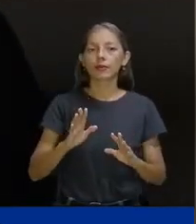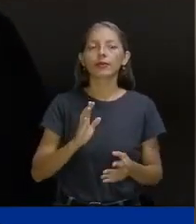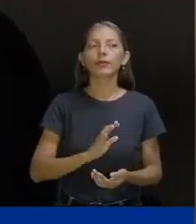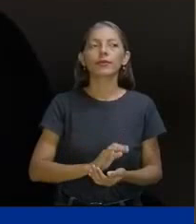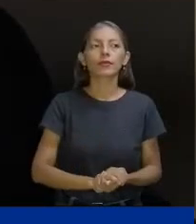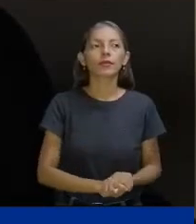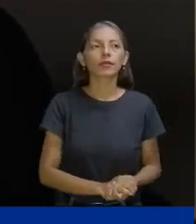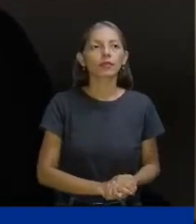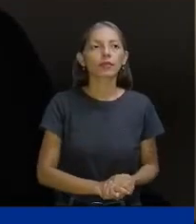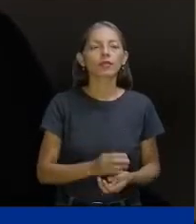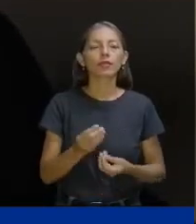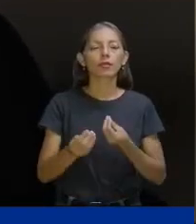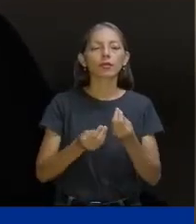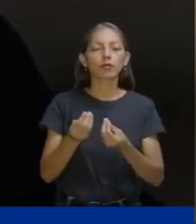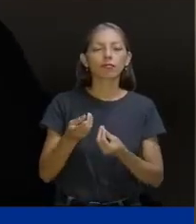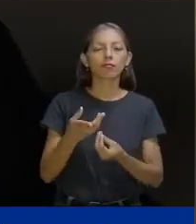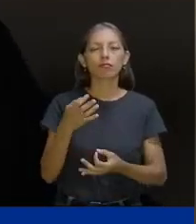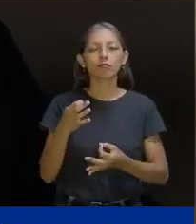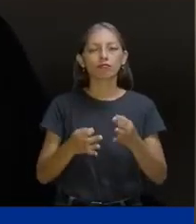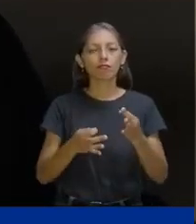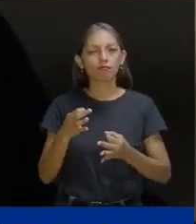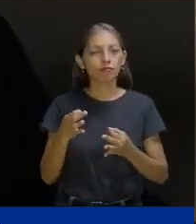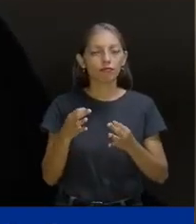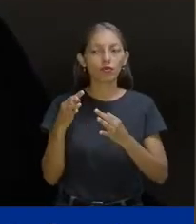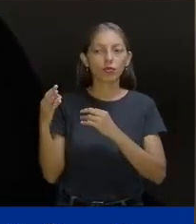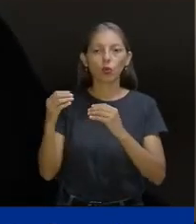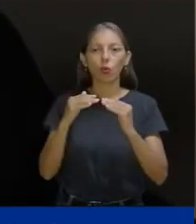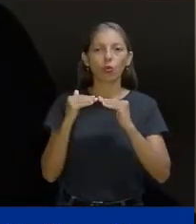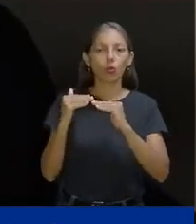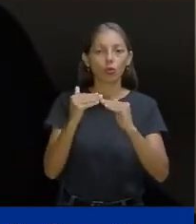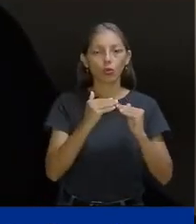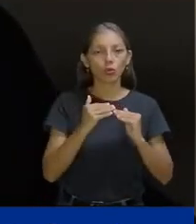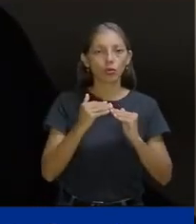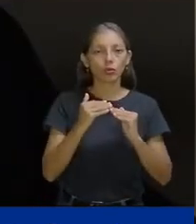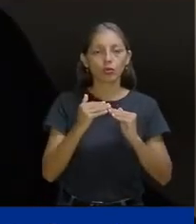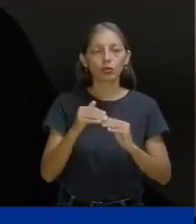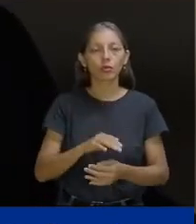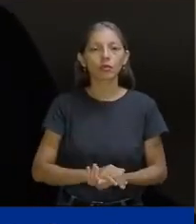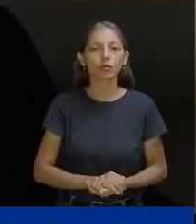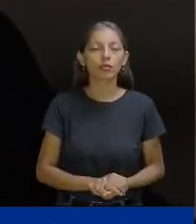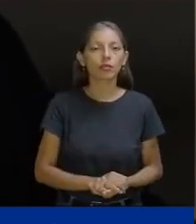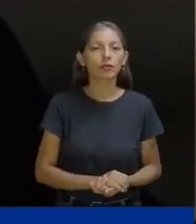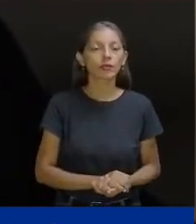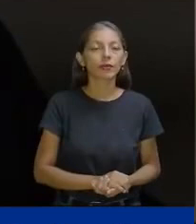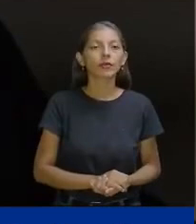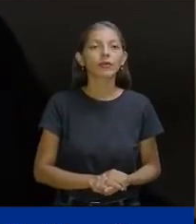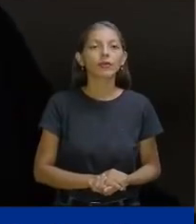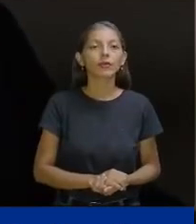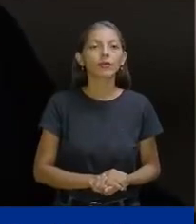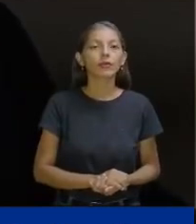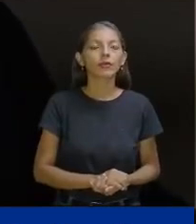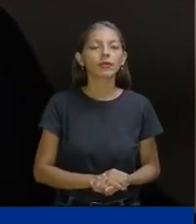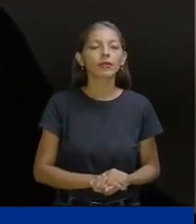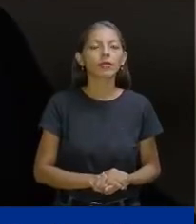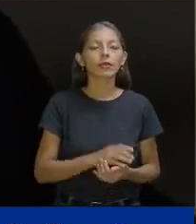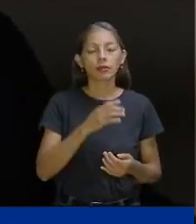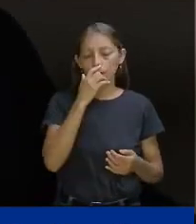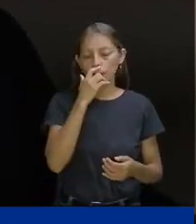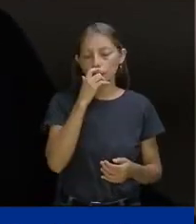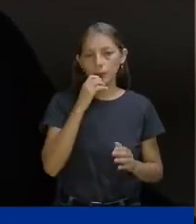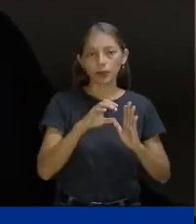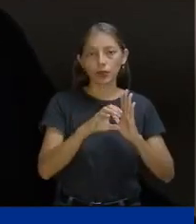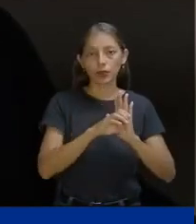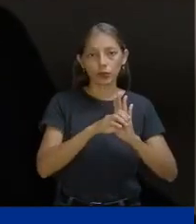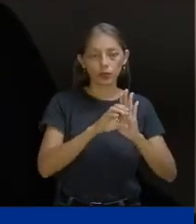lembrar que o ordenamento jurídico como um todo, a Constituição e, em especial, o Código Civil e,